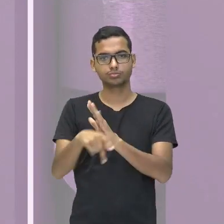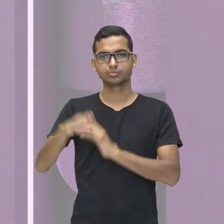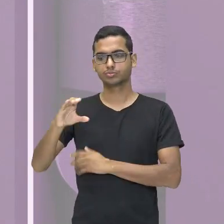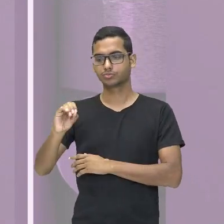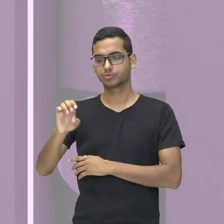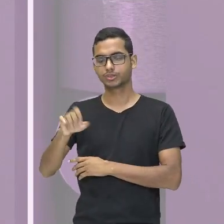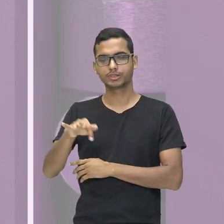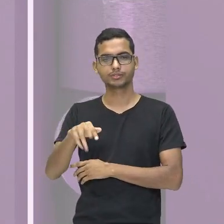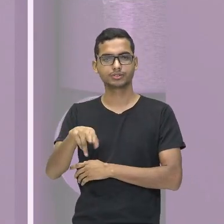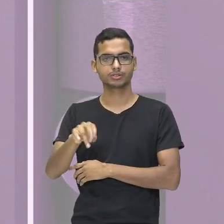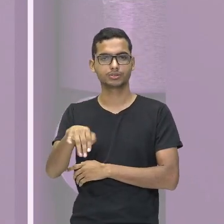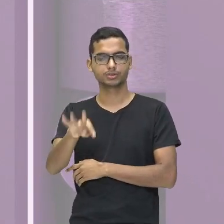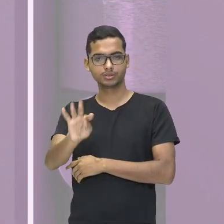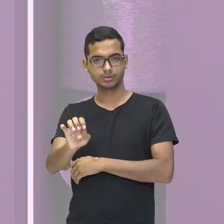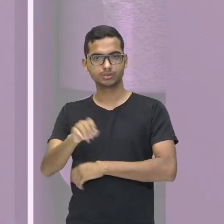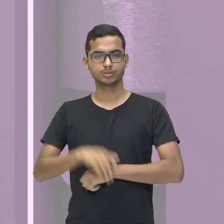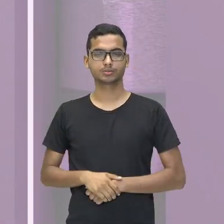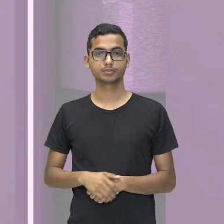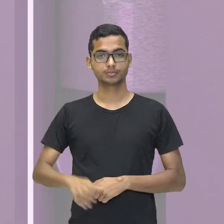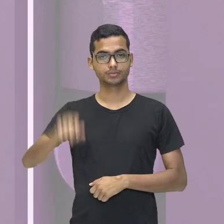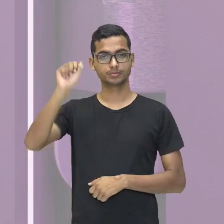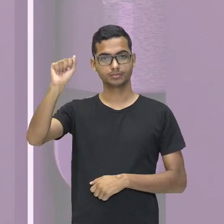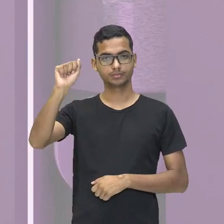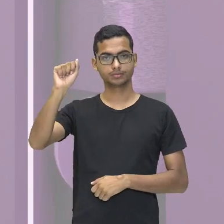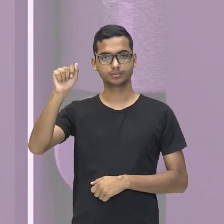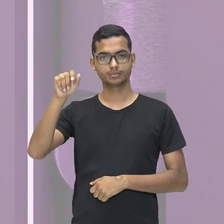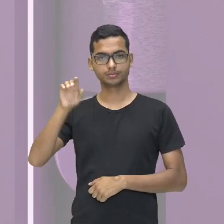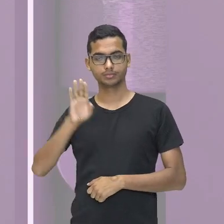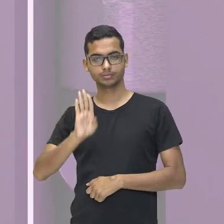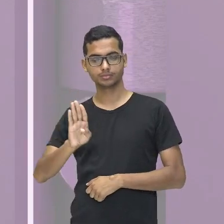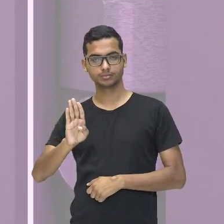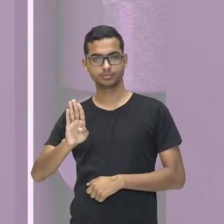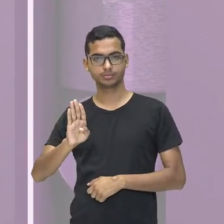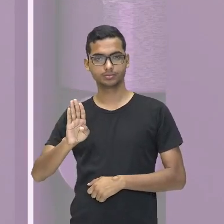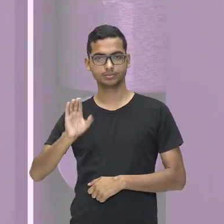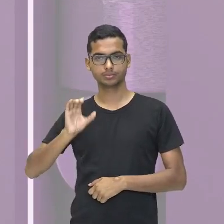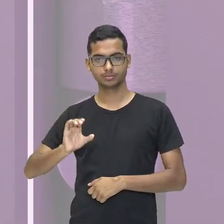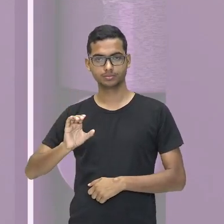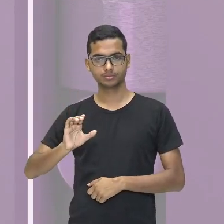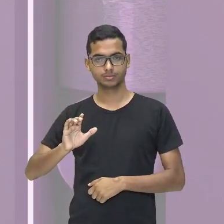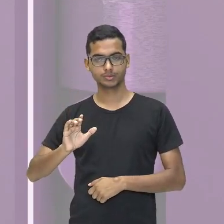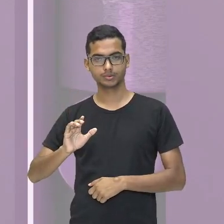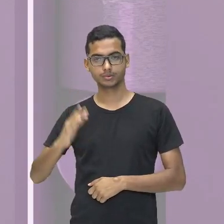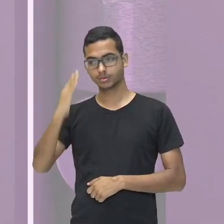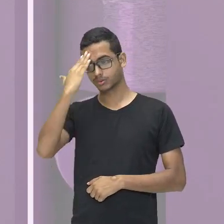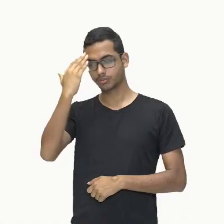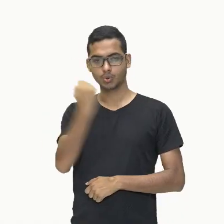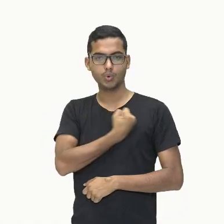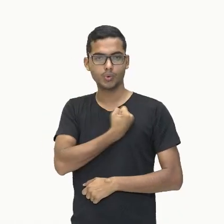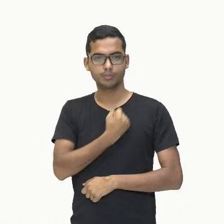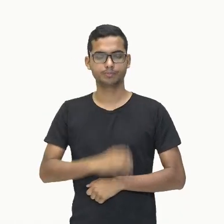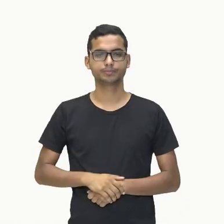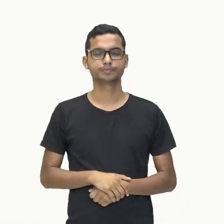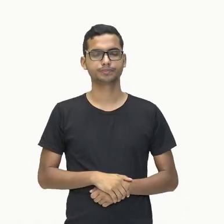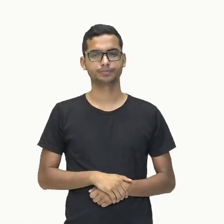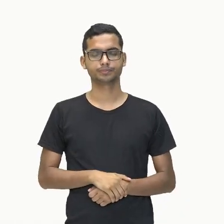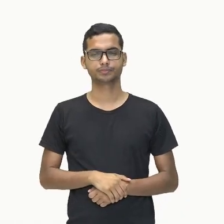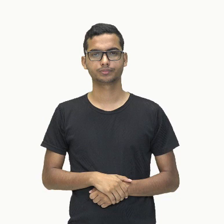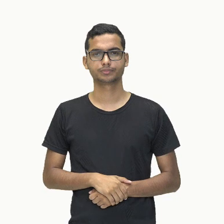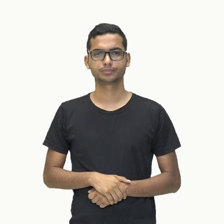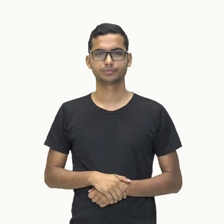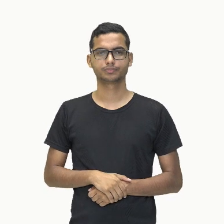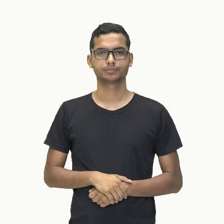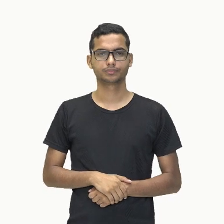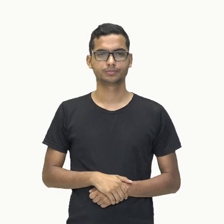coeficientes. Coeficiente A, coeficiente B e coeficiente C, tá bom? Vamos voltar, então, para a nossa TV interativa, para a gente